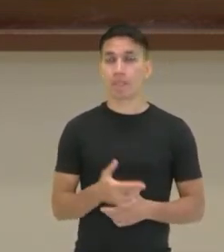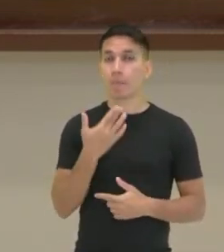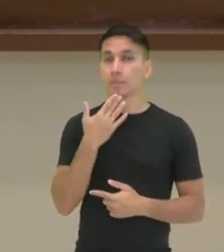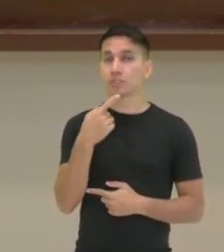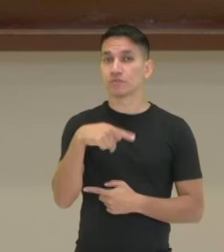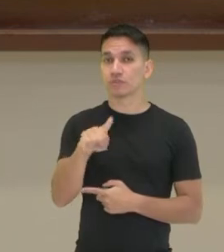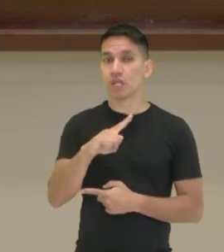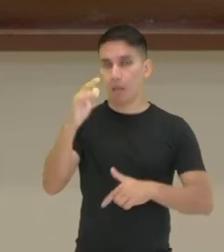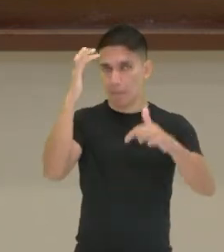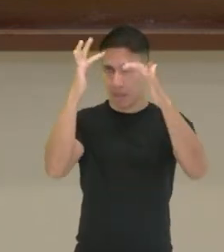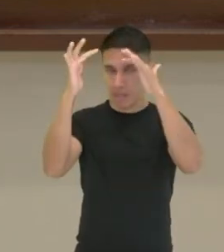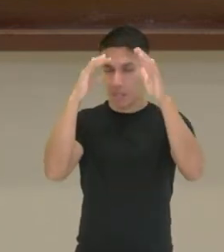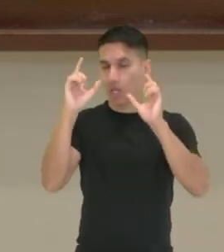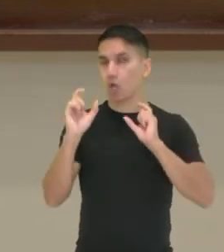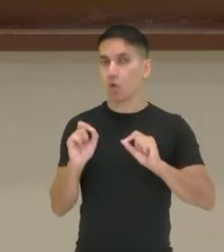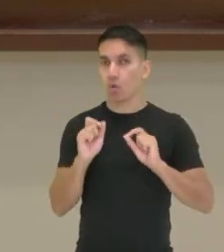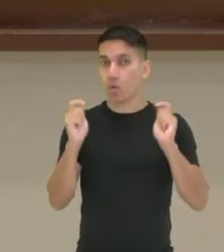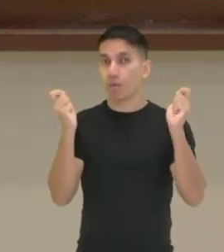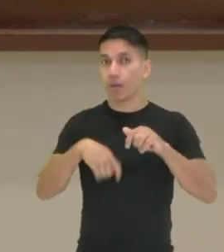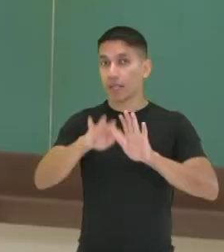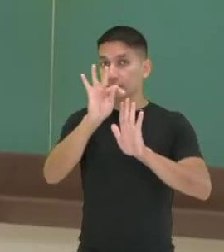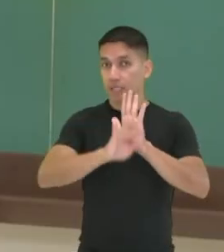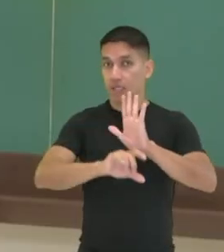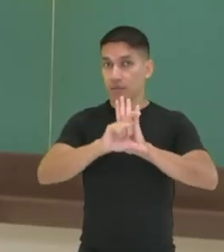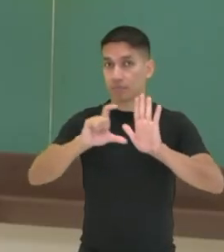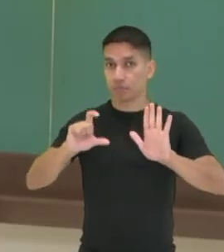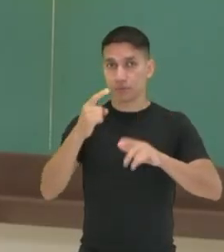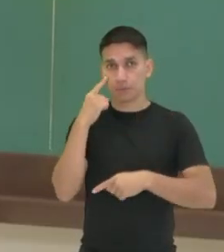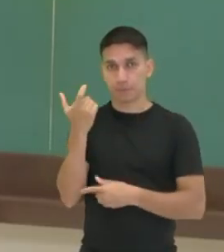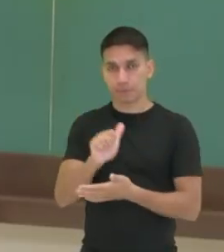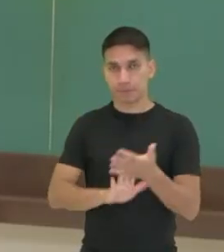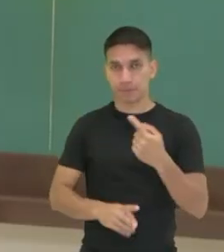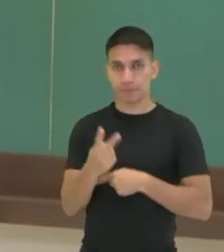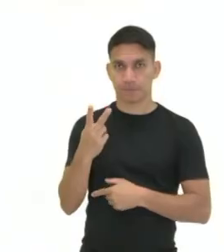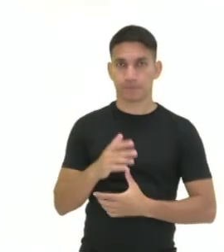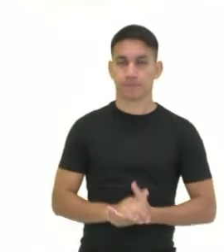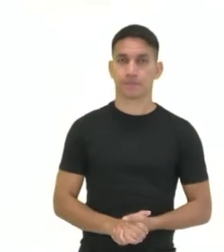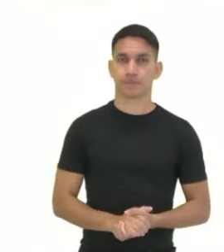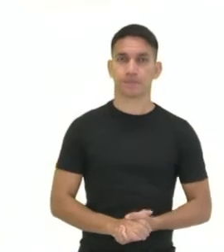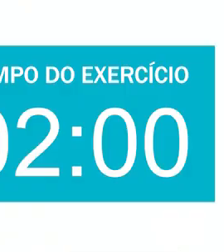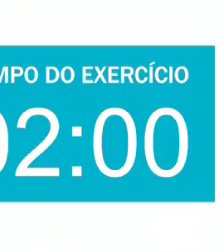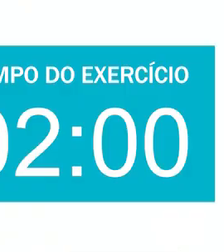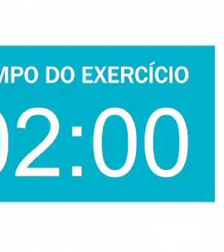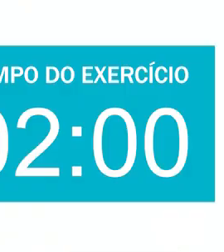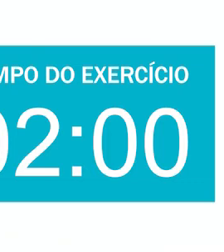Elaborar, então, um texto para essa segunda atividade?